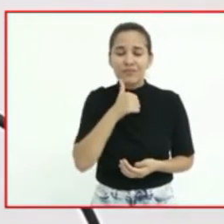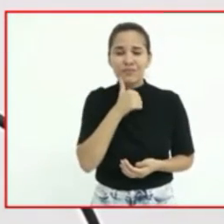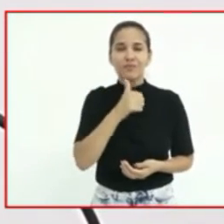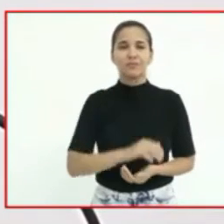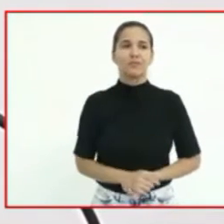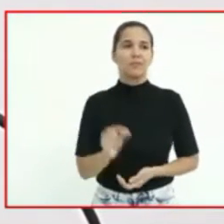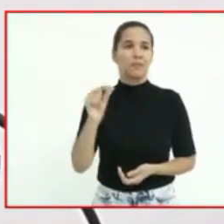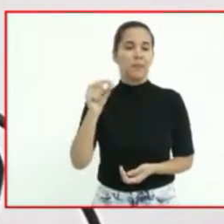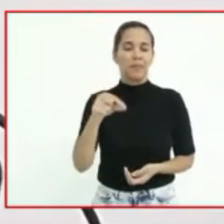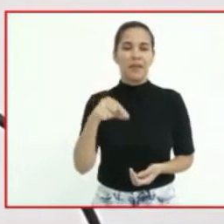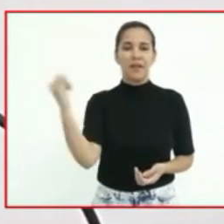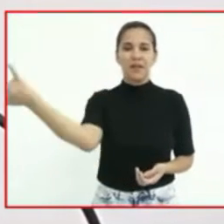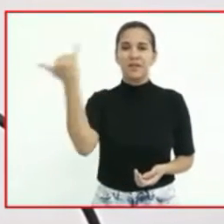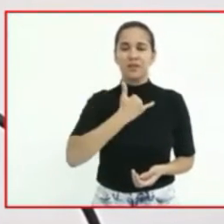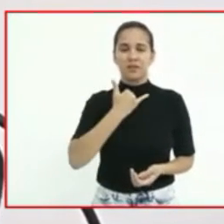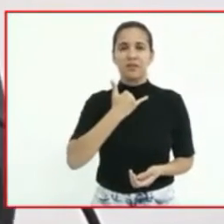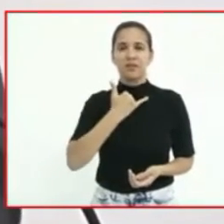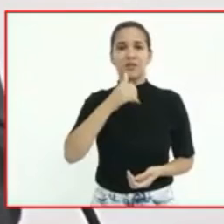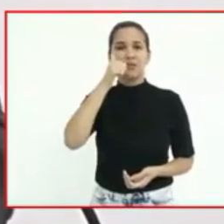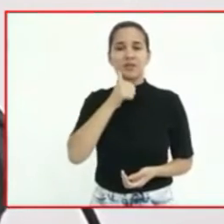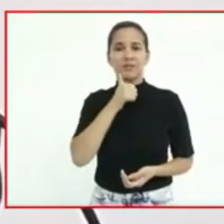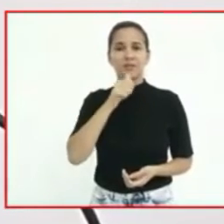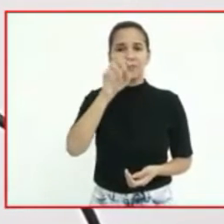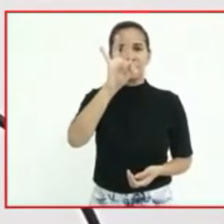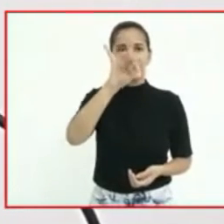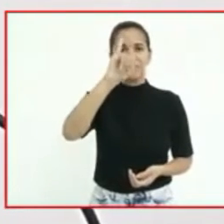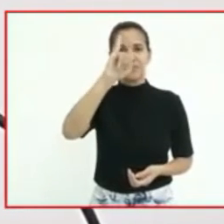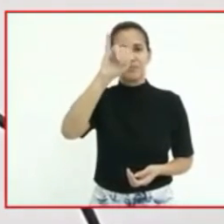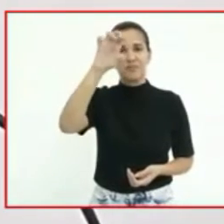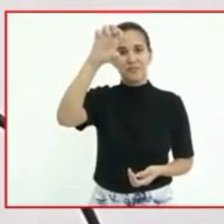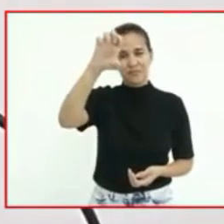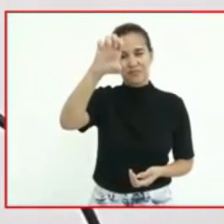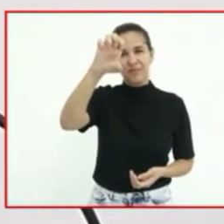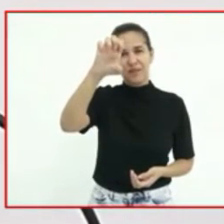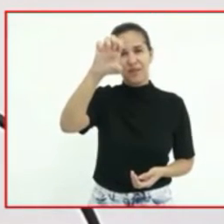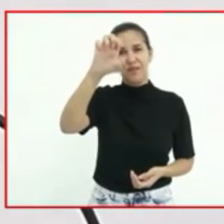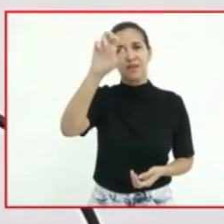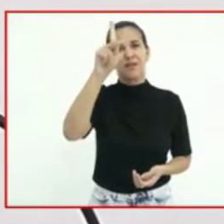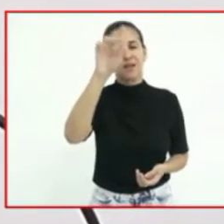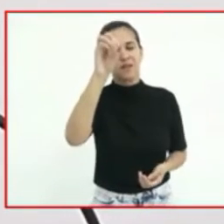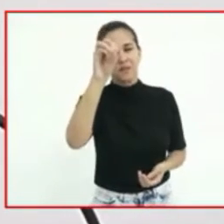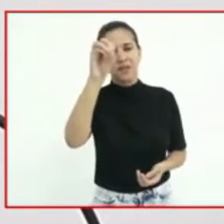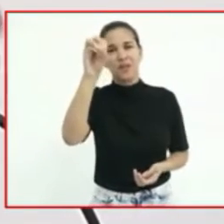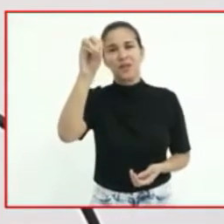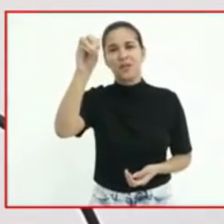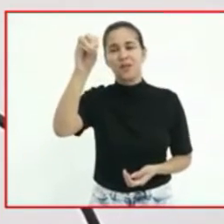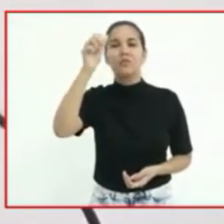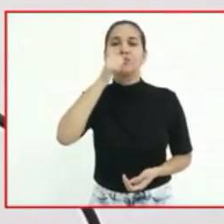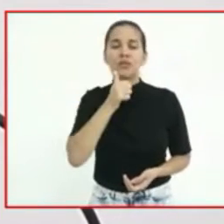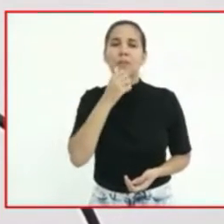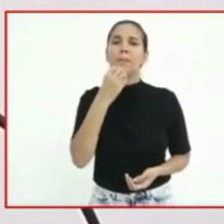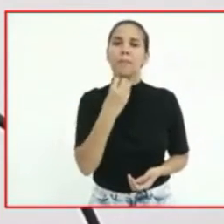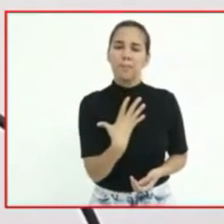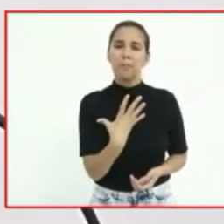Quem já viu falar alguma coisa do caráter dessa mulher? É uma mulher, tem uma índole. É gente boa,